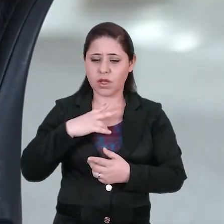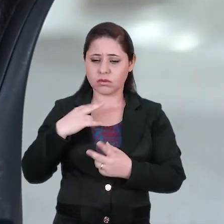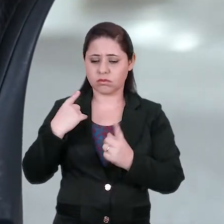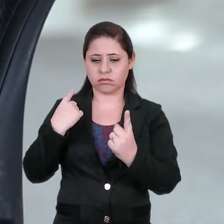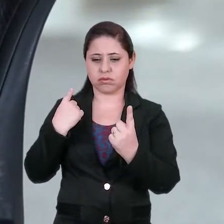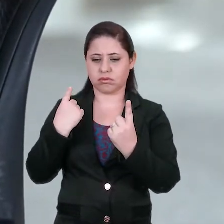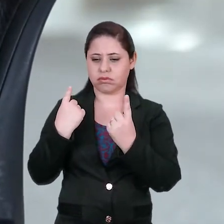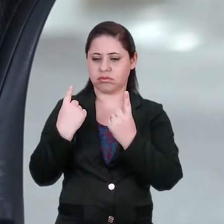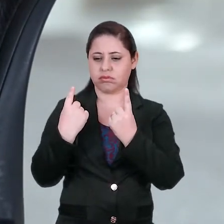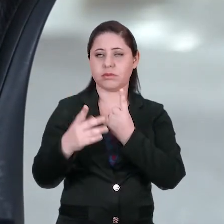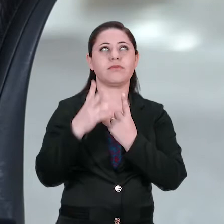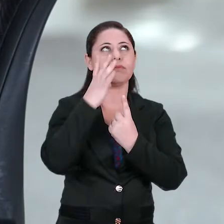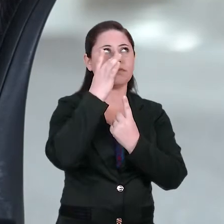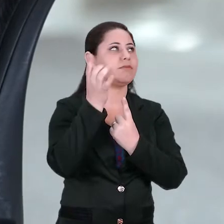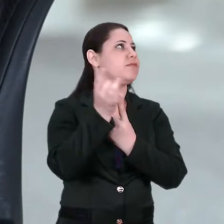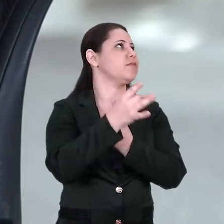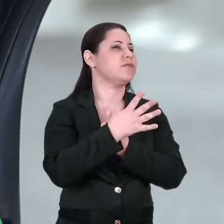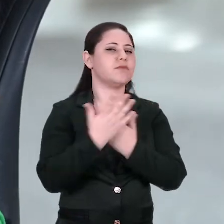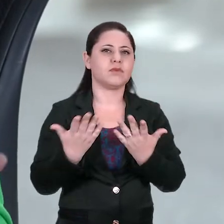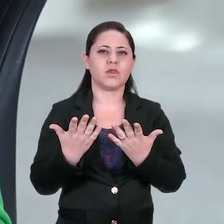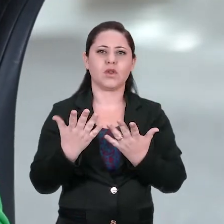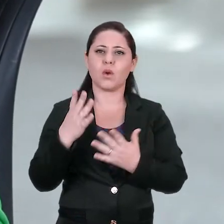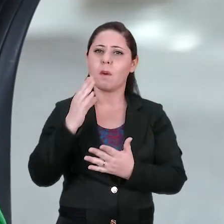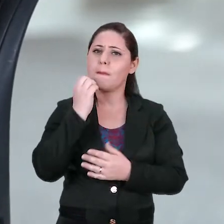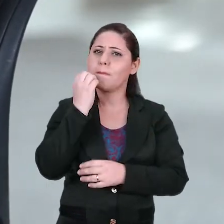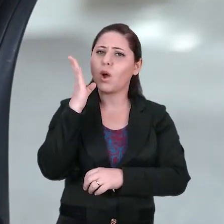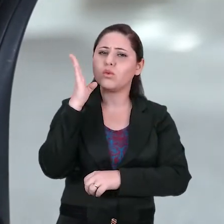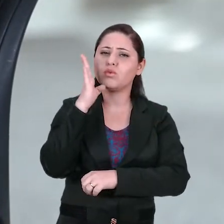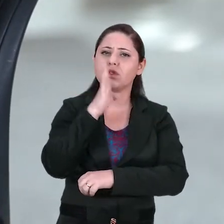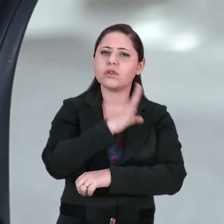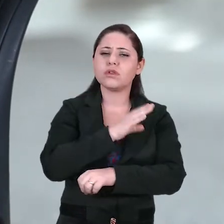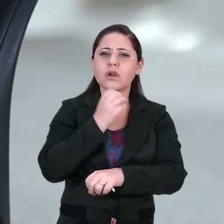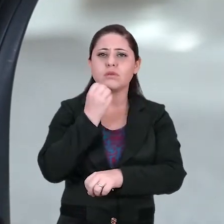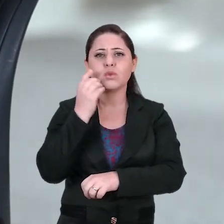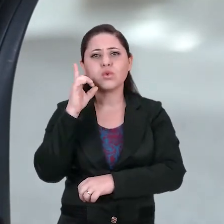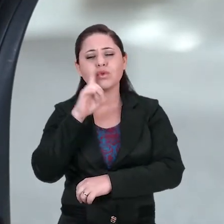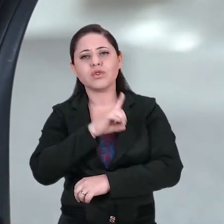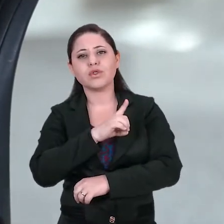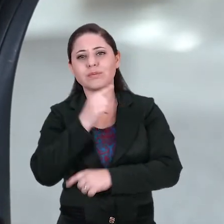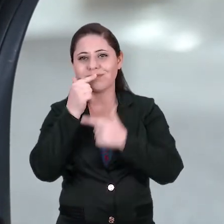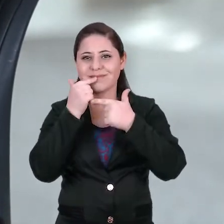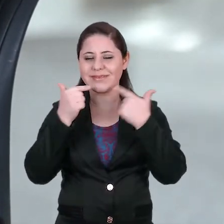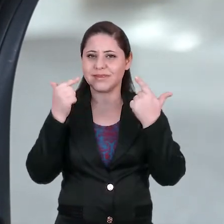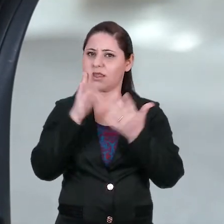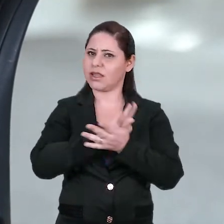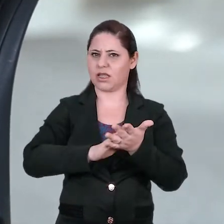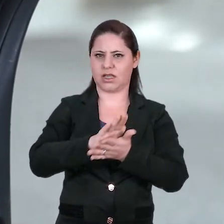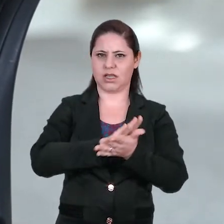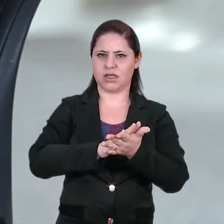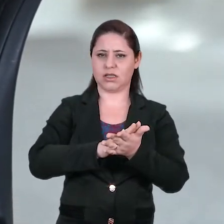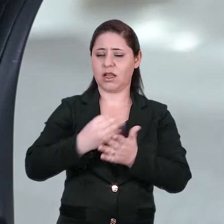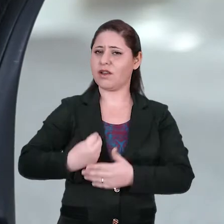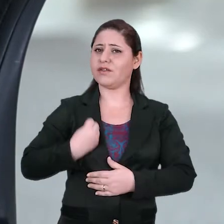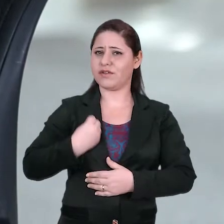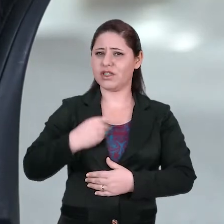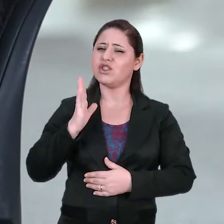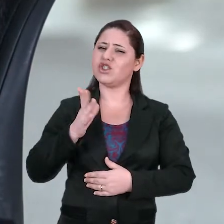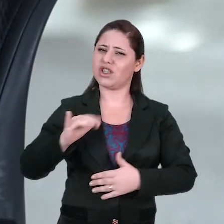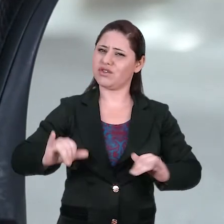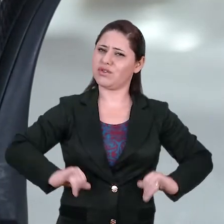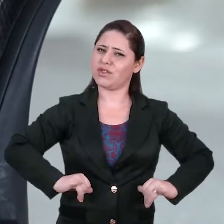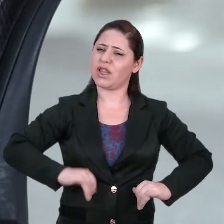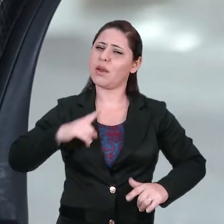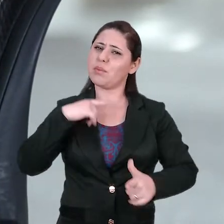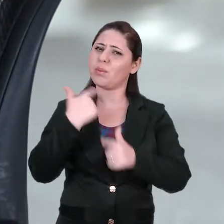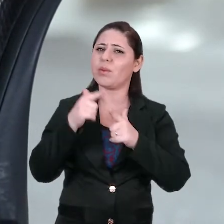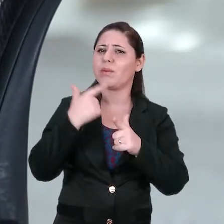pelas pessoas sem olhar, sem cumprimentar, sem dar um bom dia, uma boa tarde, sem sorrir para as pessoas. A vida é tão árida, nós temos